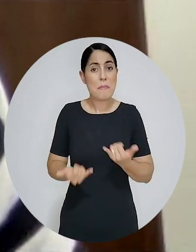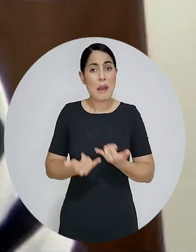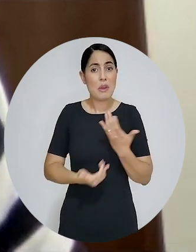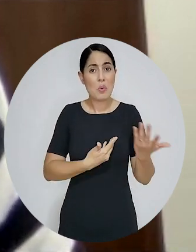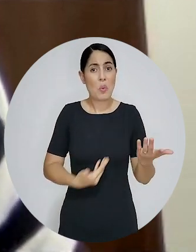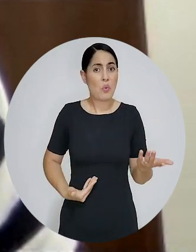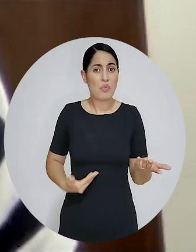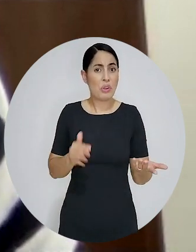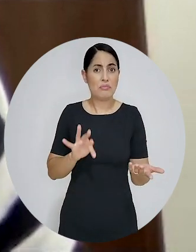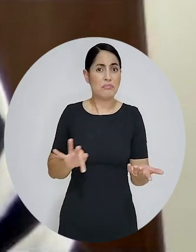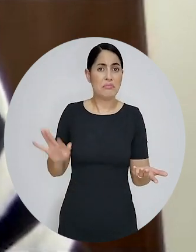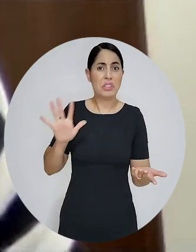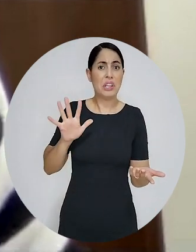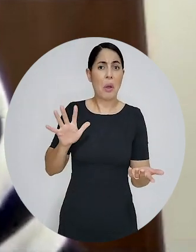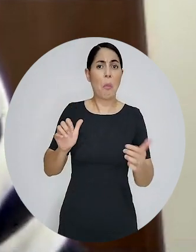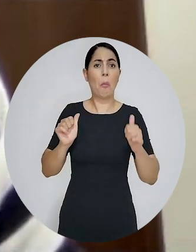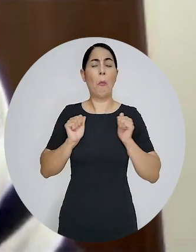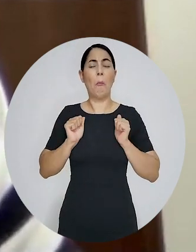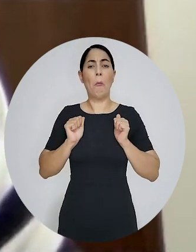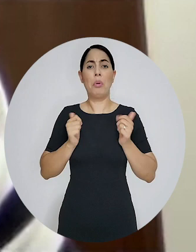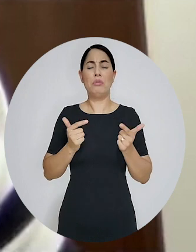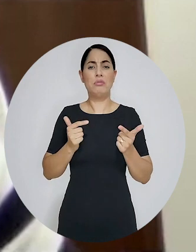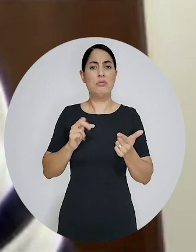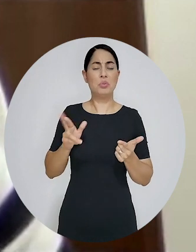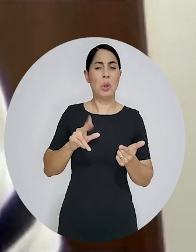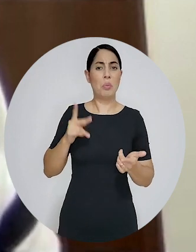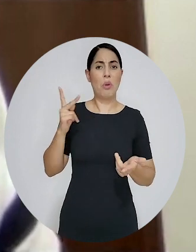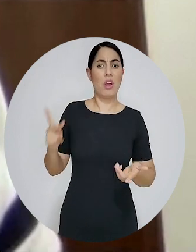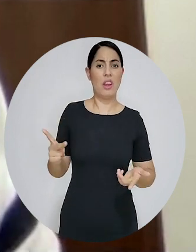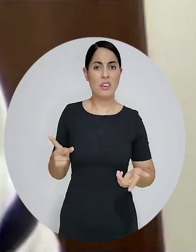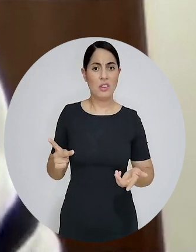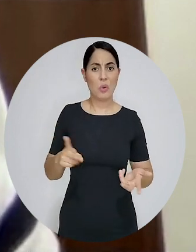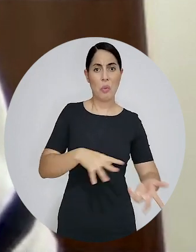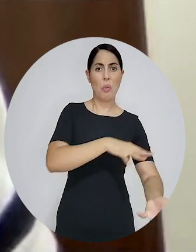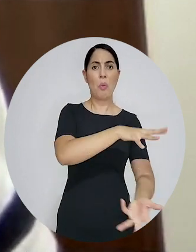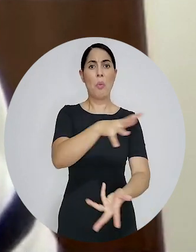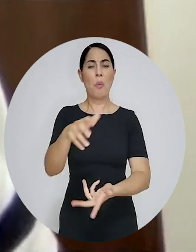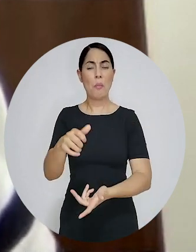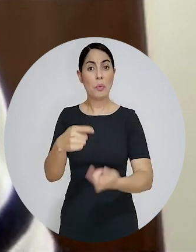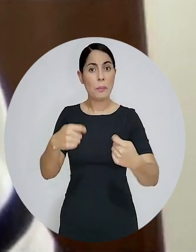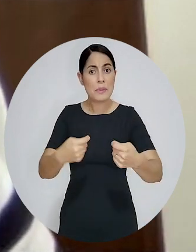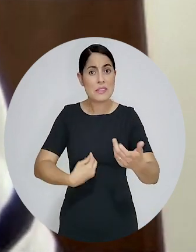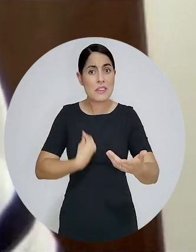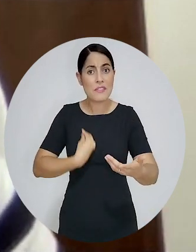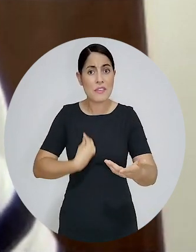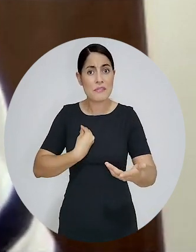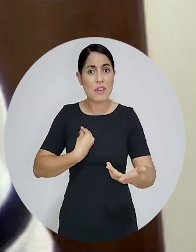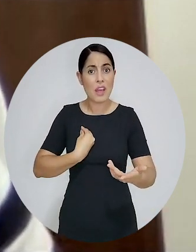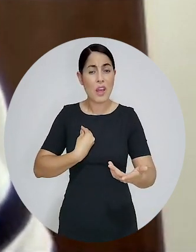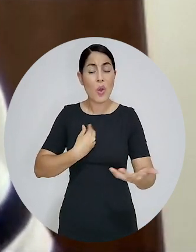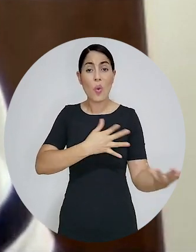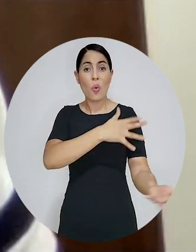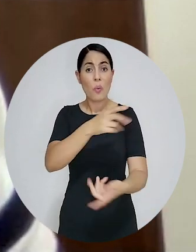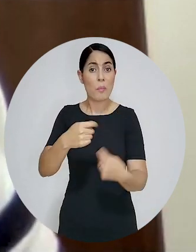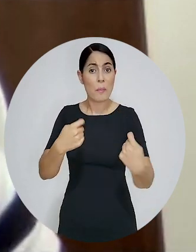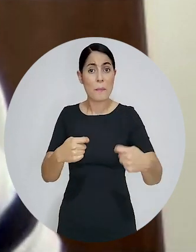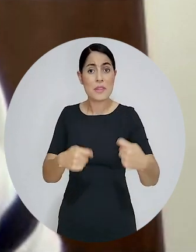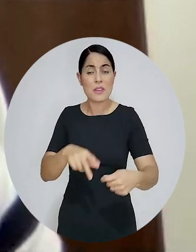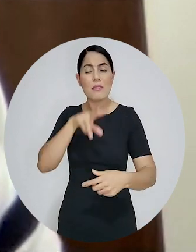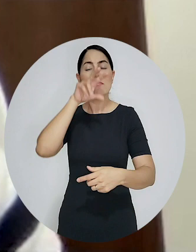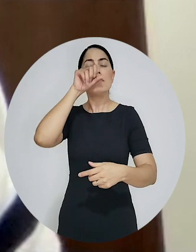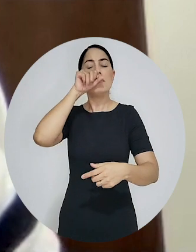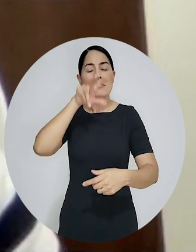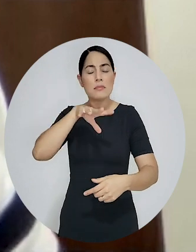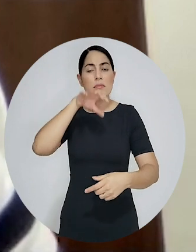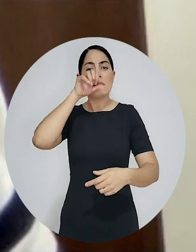governo parece que não é com ele, né? Que o mundo inteiro precisa viver, precisa respirar. Nós estamos diante de